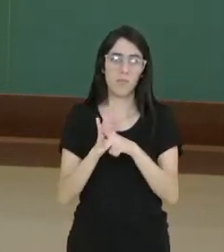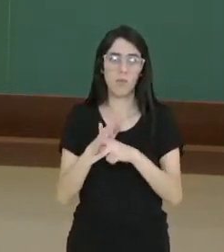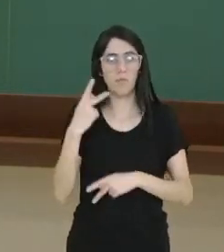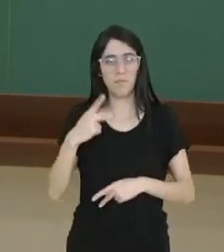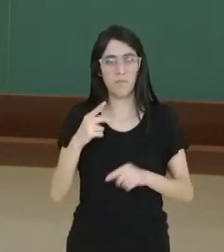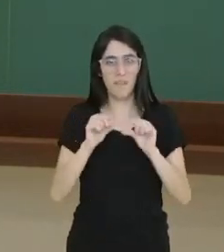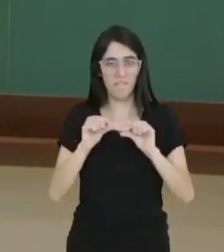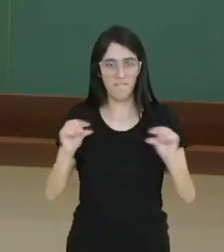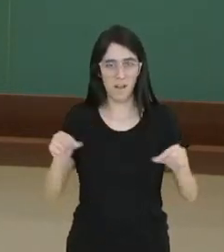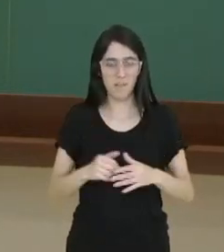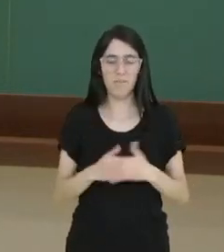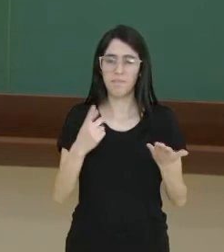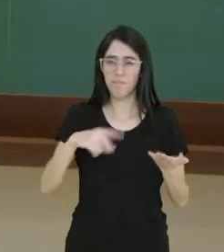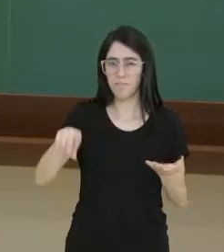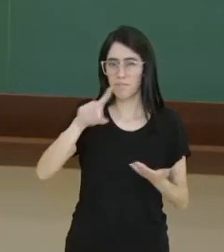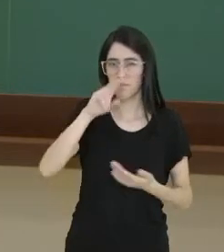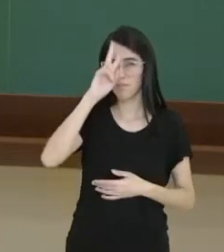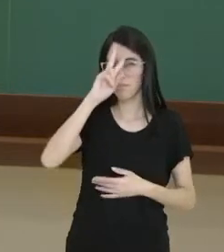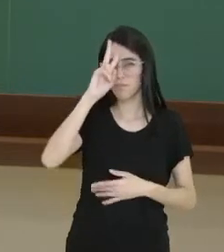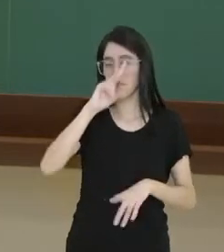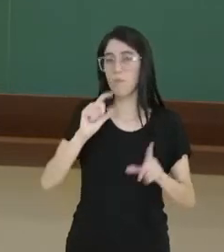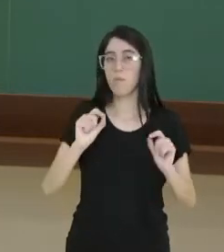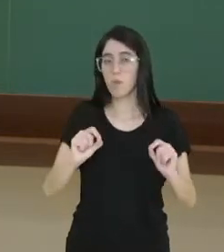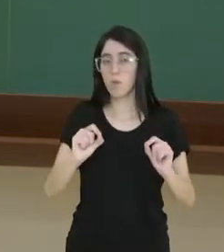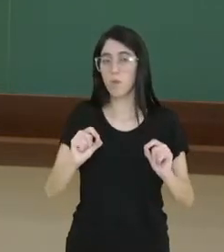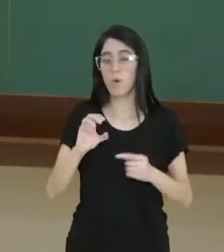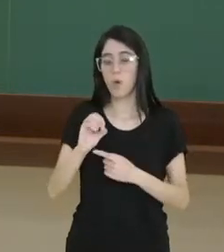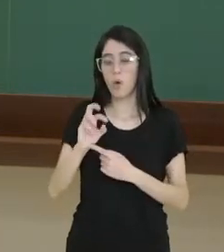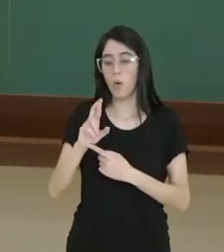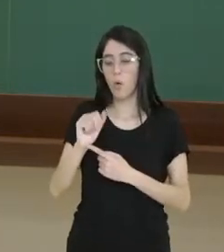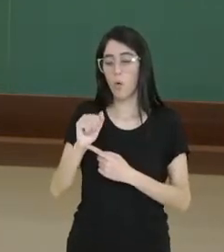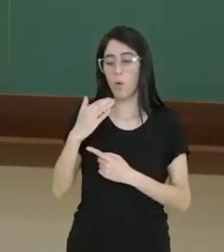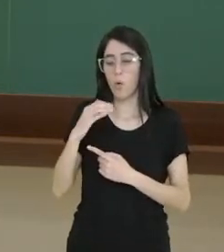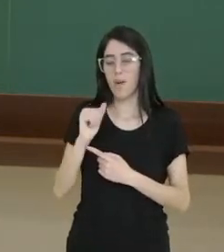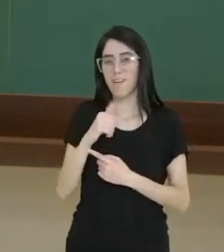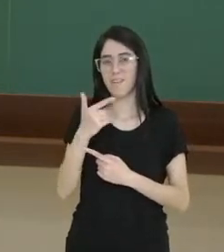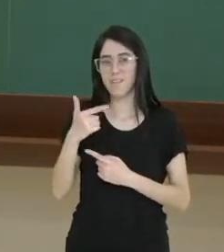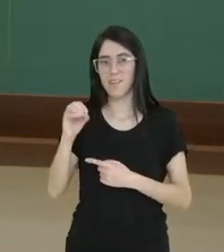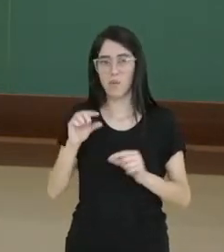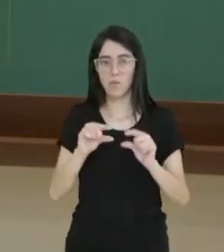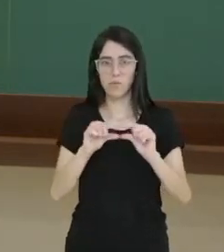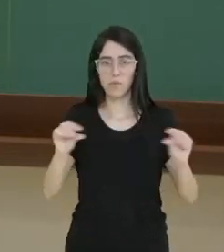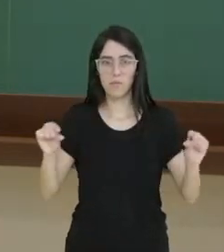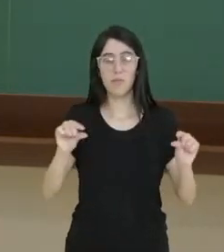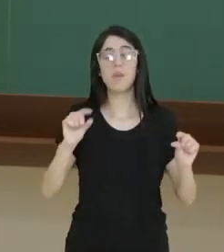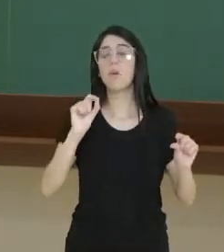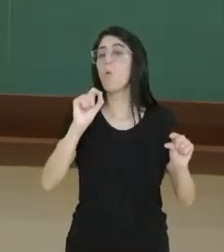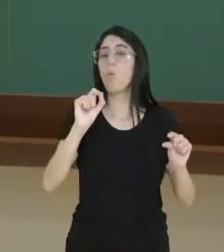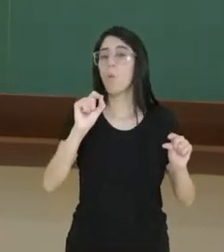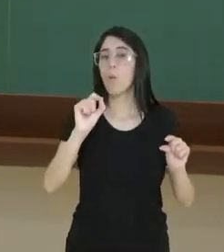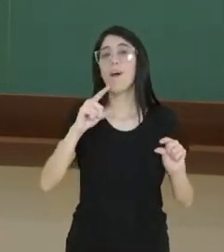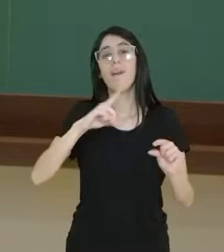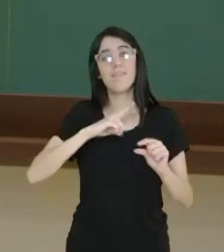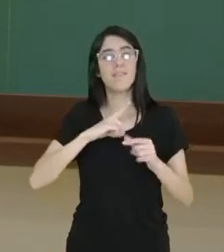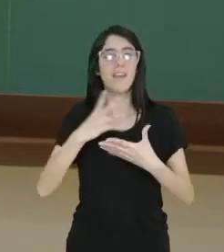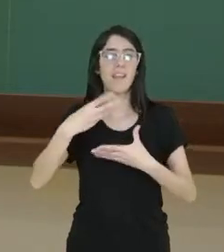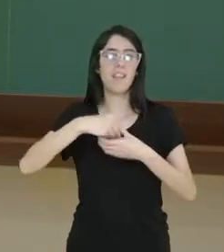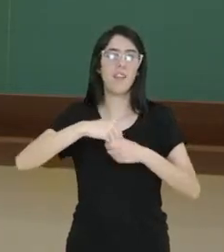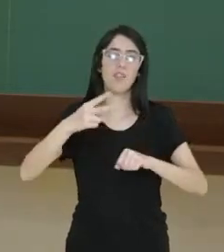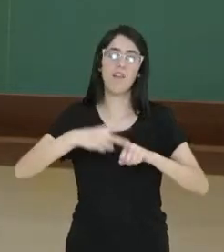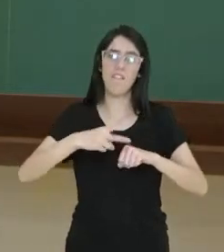oração. Lembrem-se, né? Oração é aquela frase que possui o verbo dentro dela,